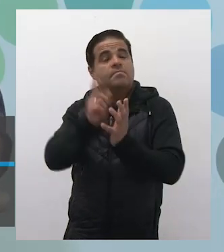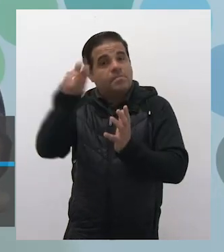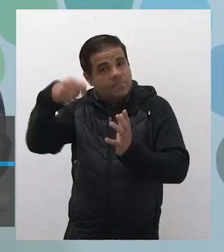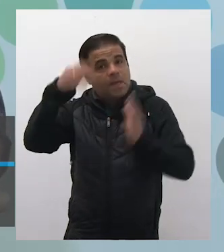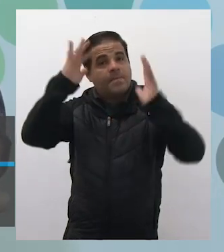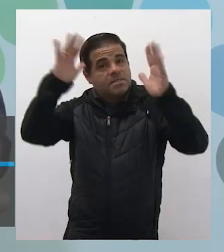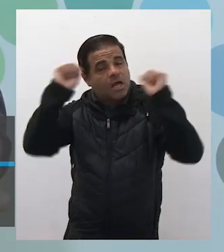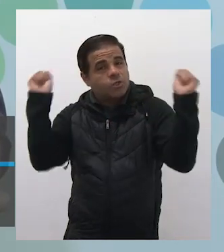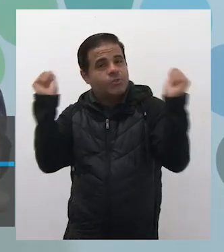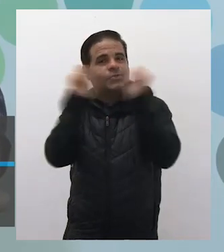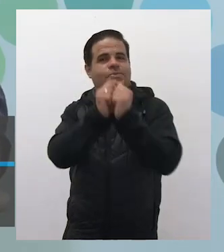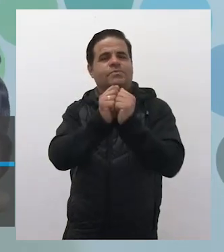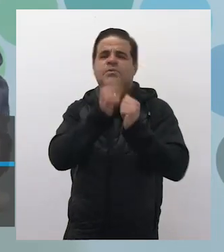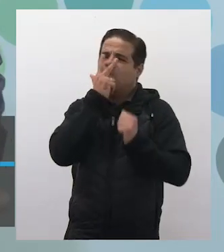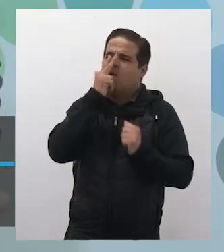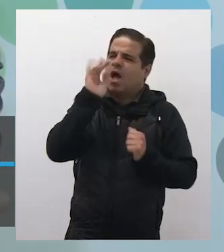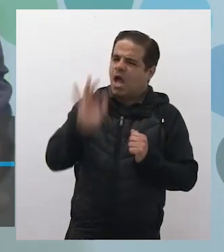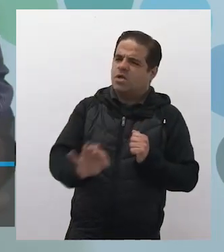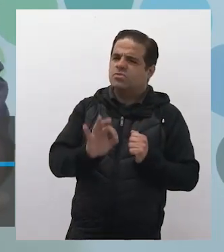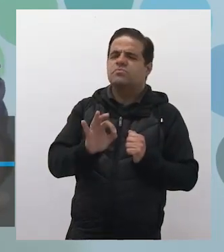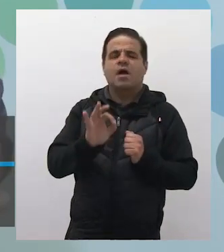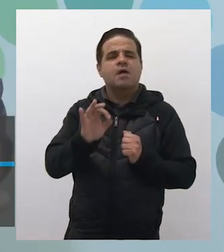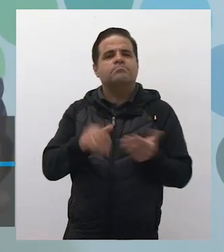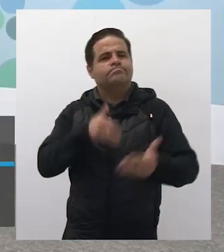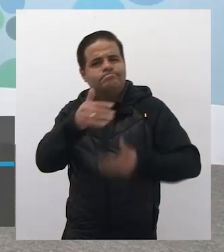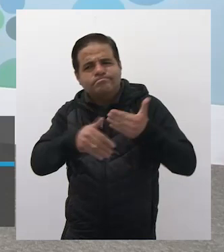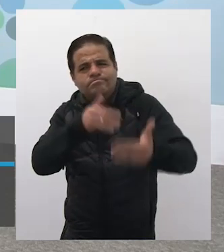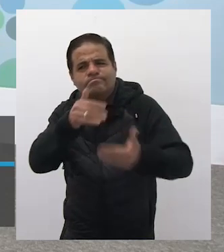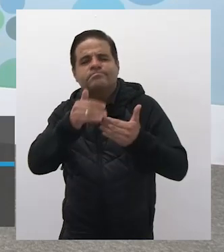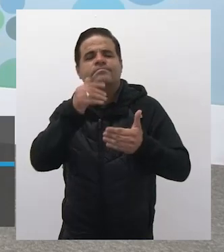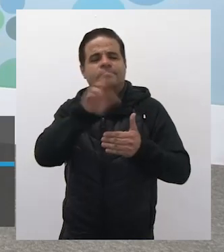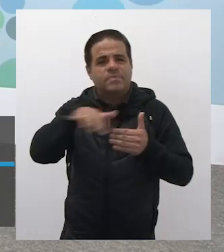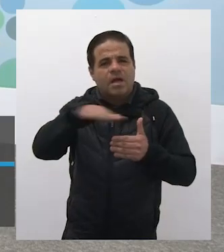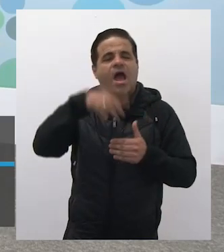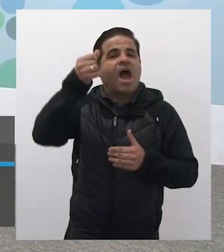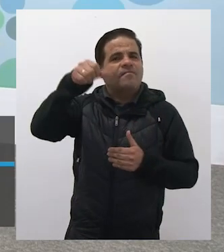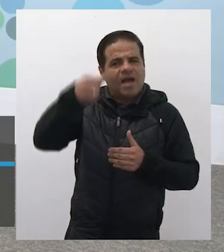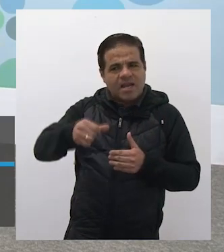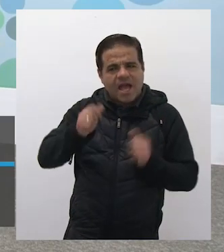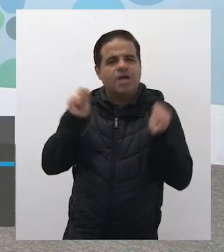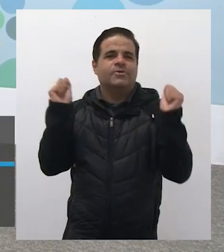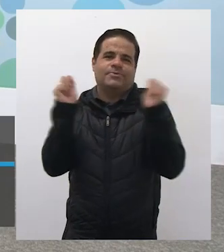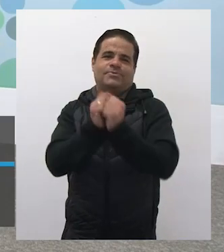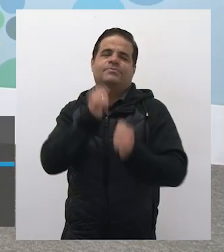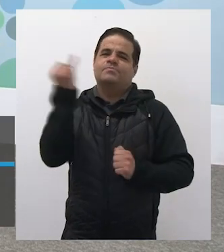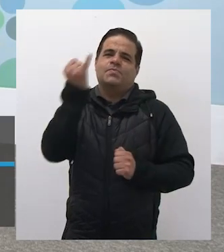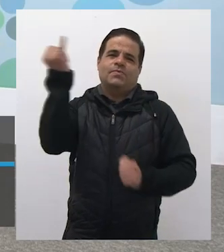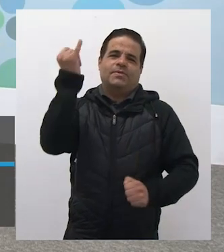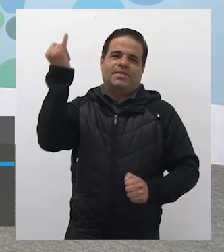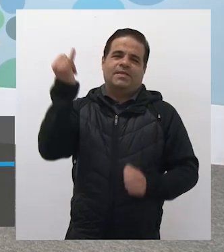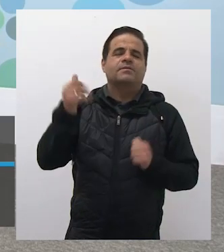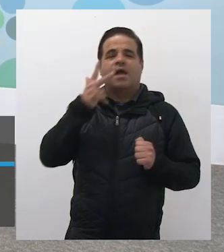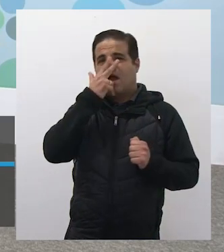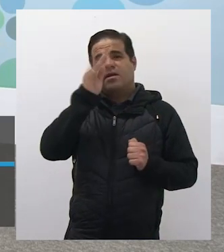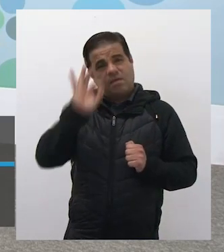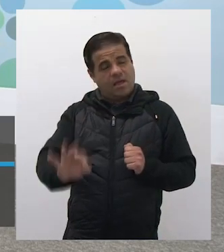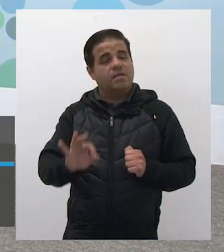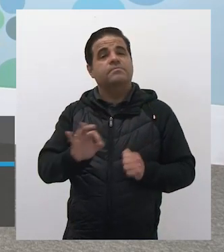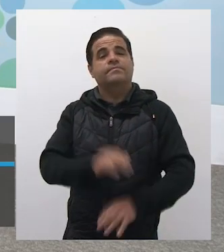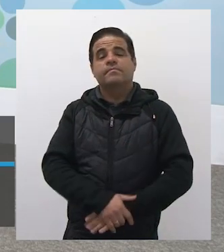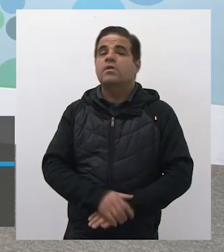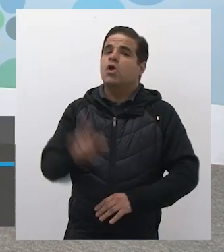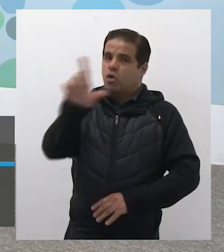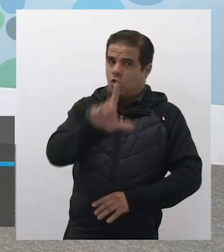pensando junta, né? Eu acho que isso é para todo lugar, né? Ah, com certeza. Trabalhar junto é essencial, né, Rosa? Não, sem dúvida nenhuma, né?